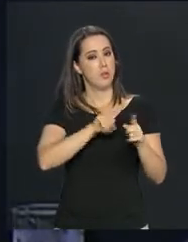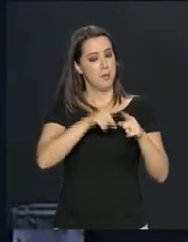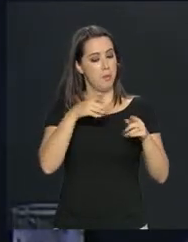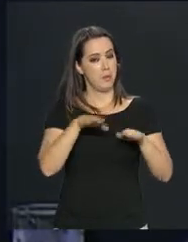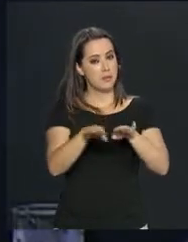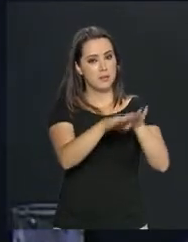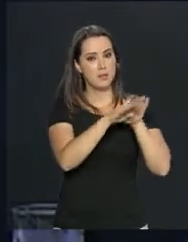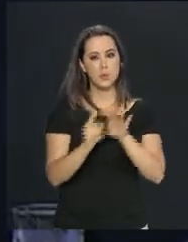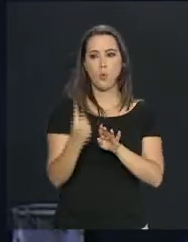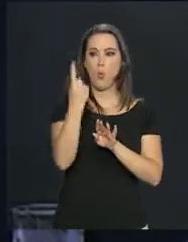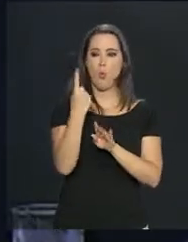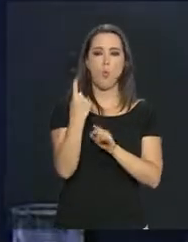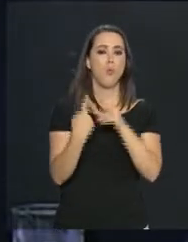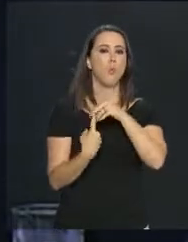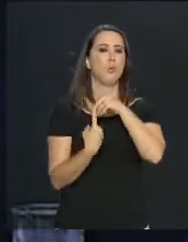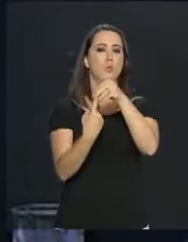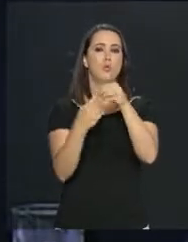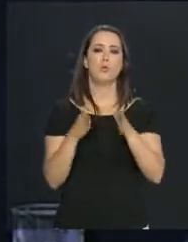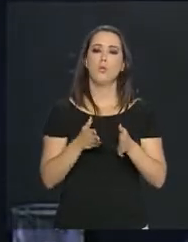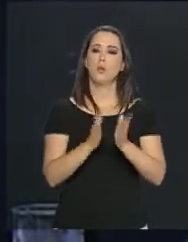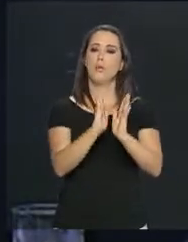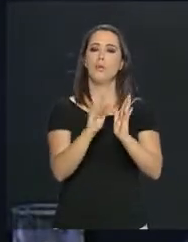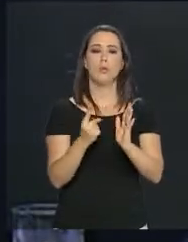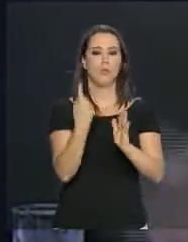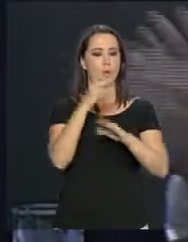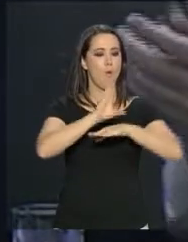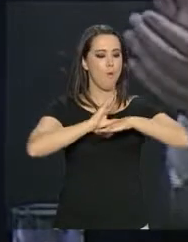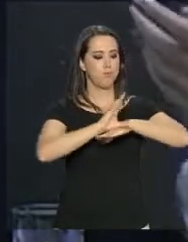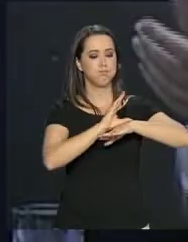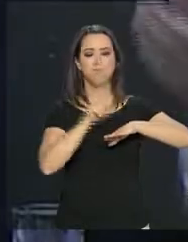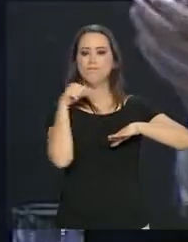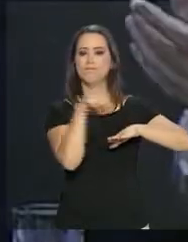democracia só noite da nossa constituição